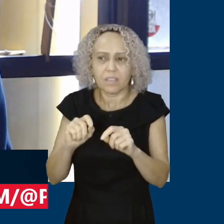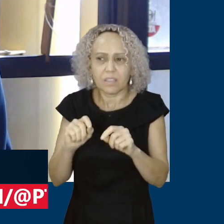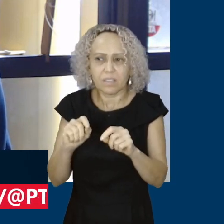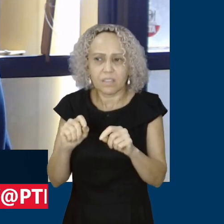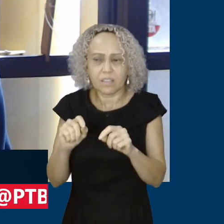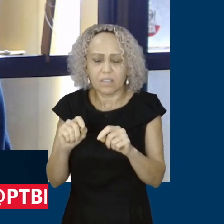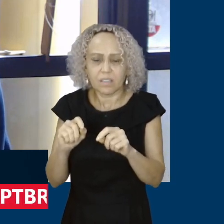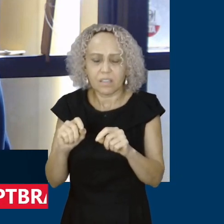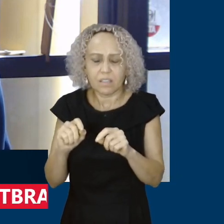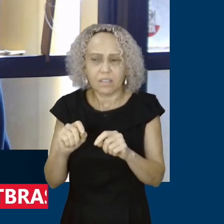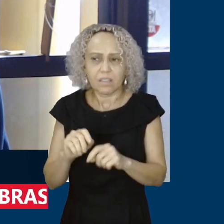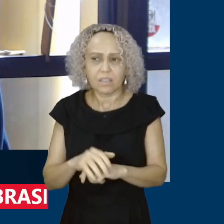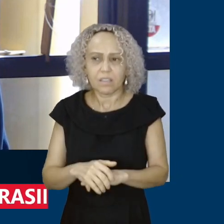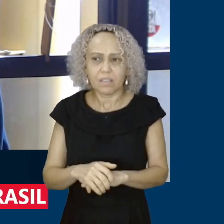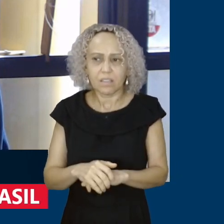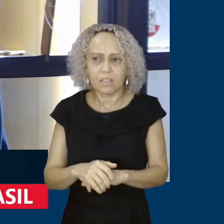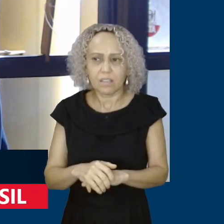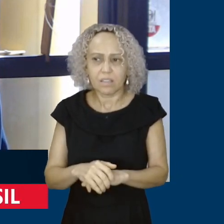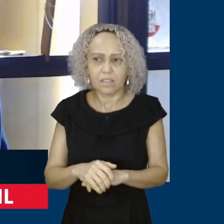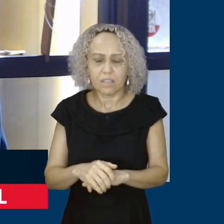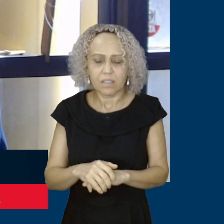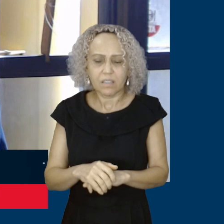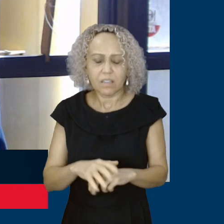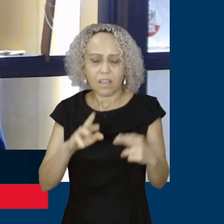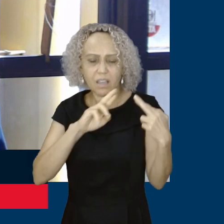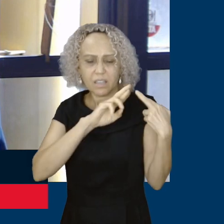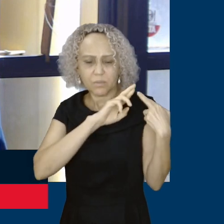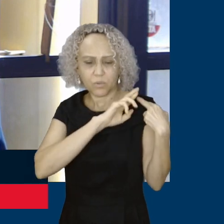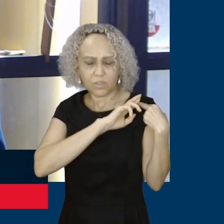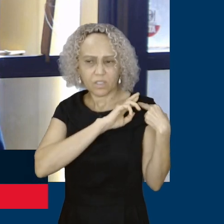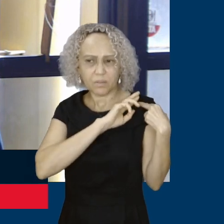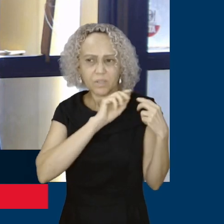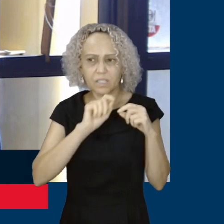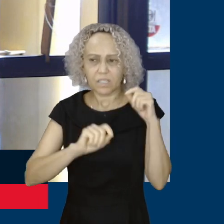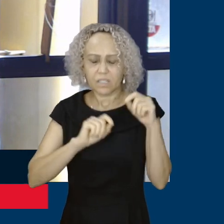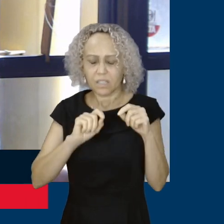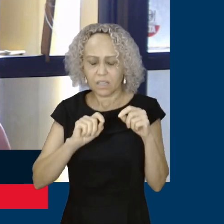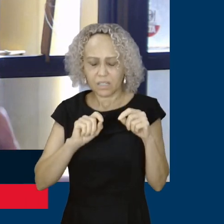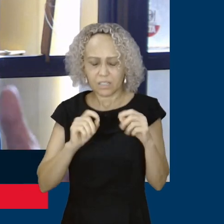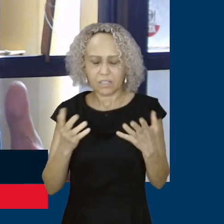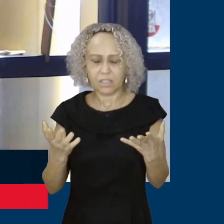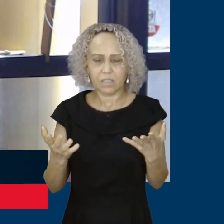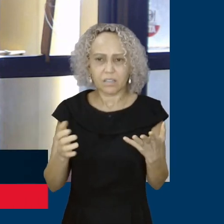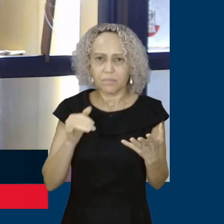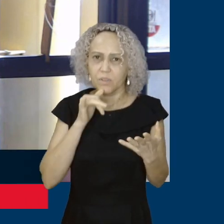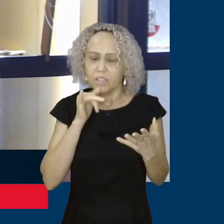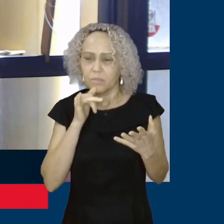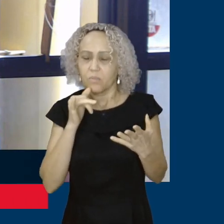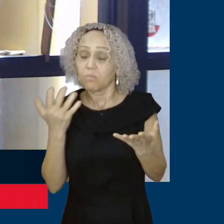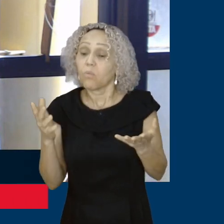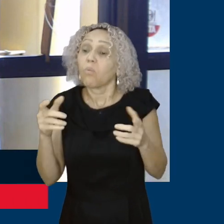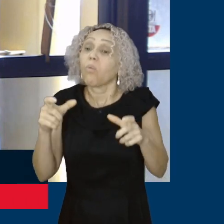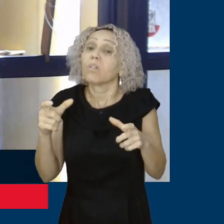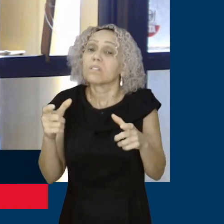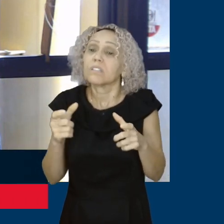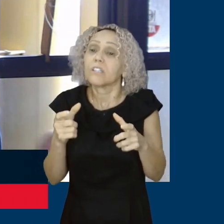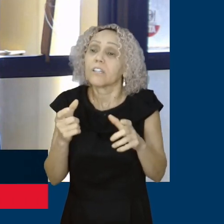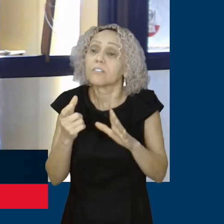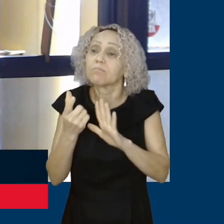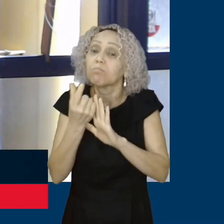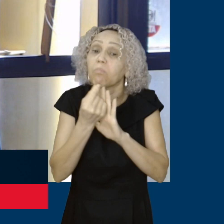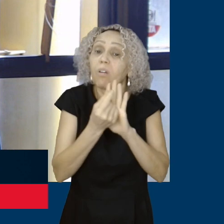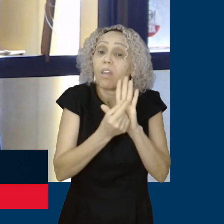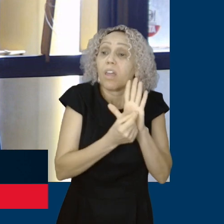falei antes, né? Entendeu? A responsabilidade diferenciada, fala assim, onde é que tem recursos e